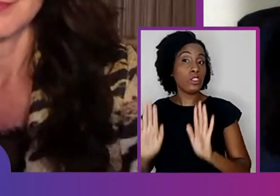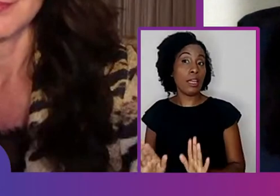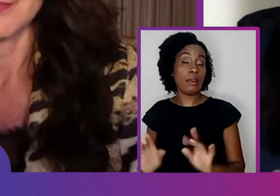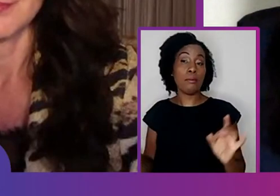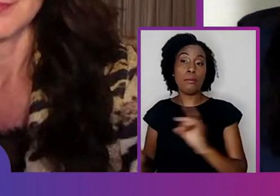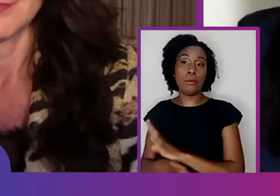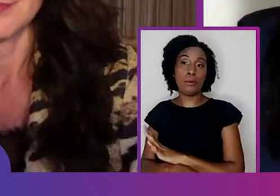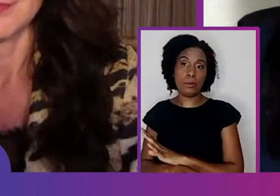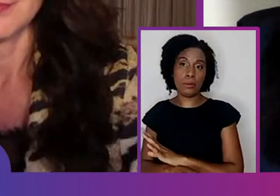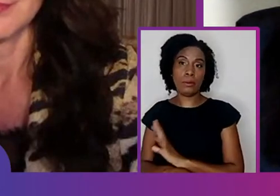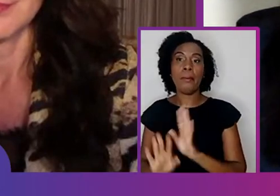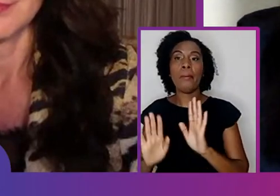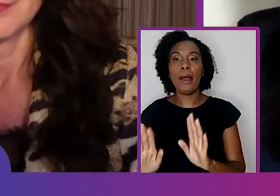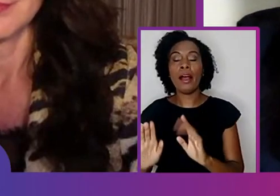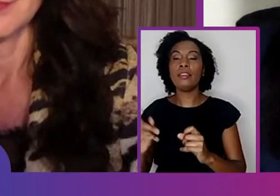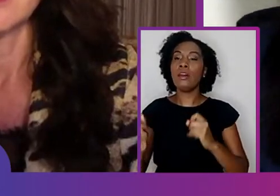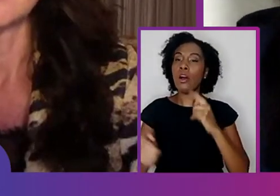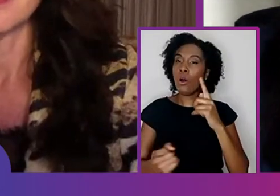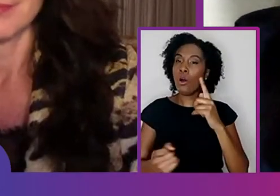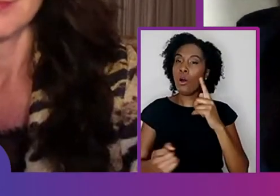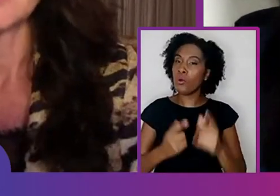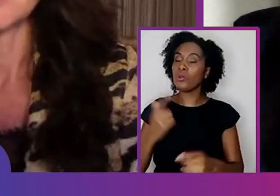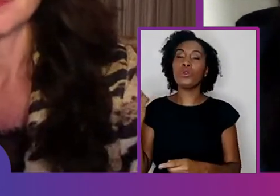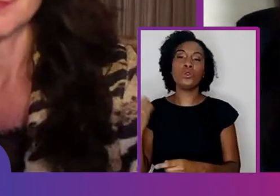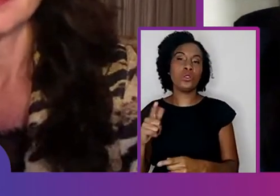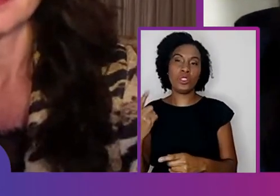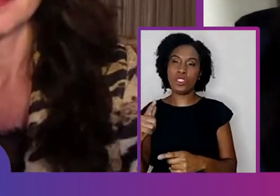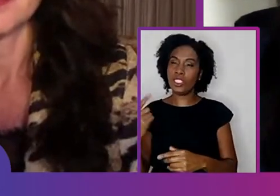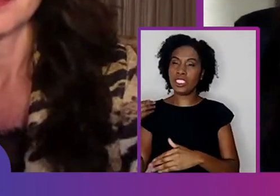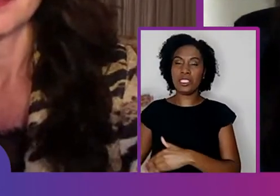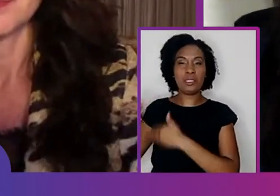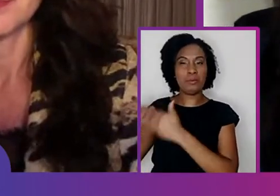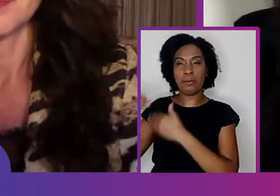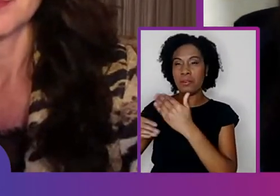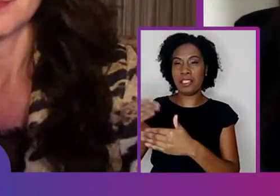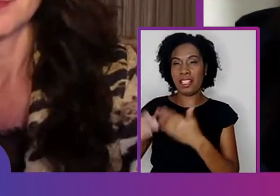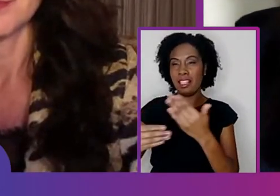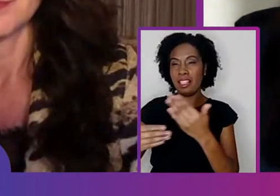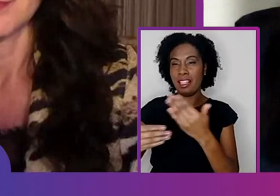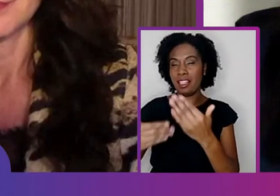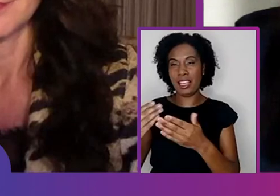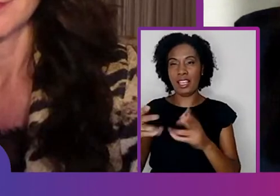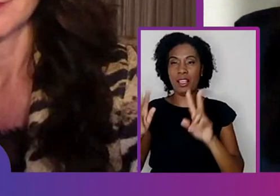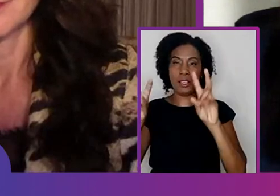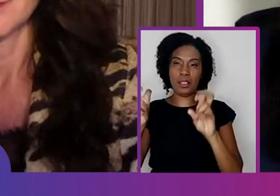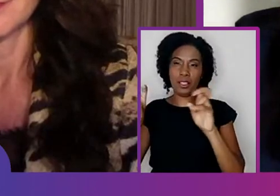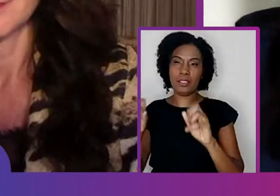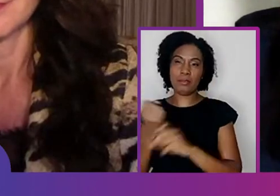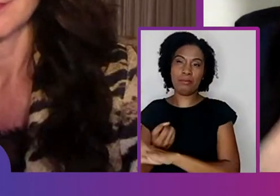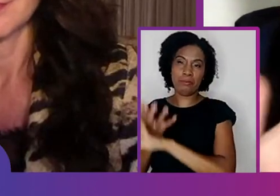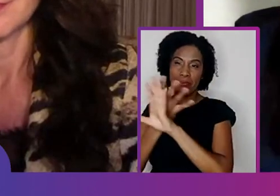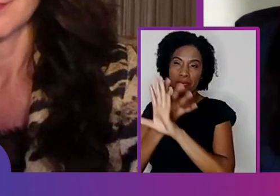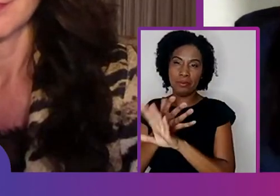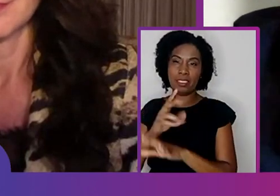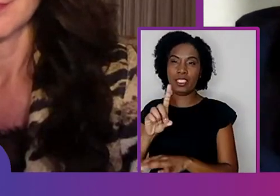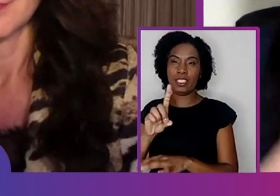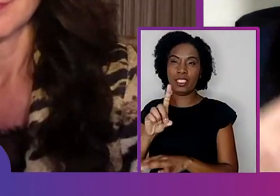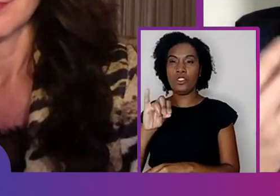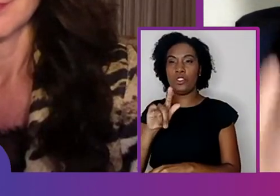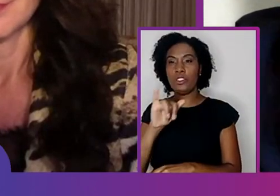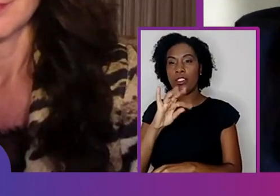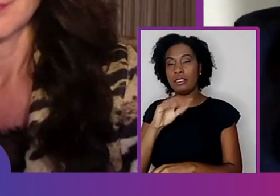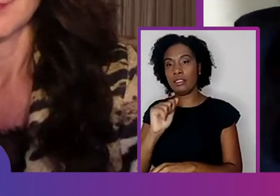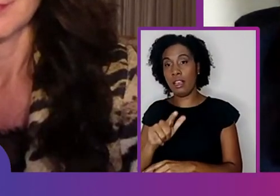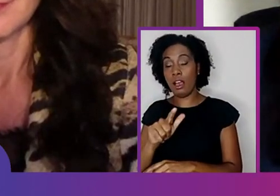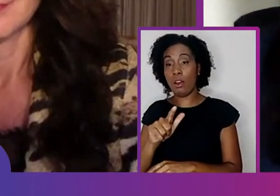justamente em organizações que não tinham avançado muito na transformação digital. Essas empresas efetivamente tiveram que pedalar,